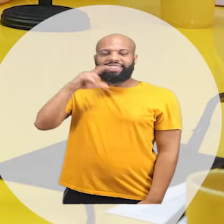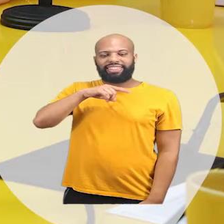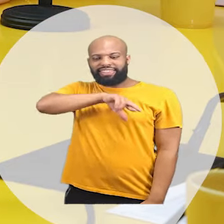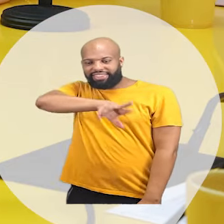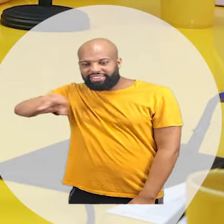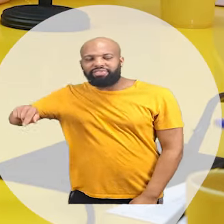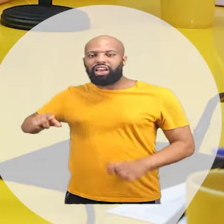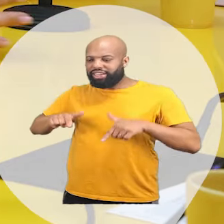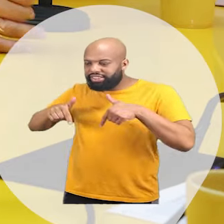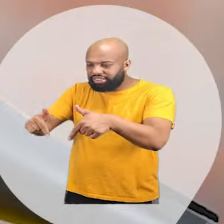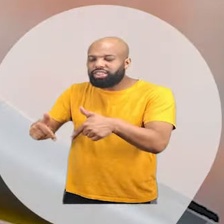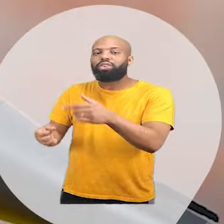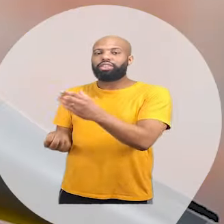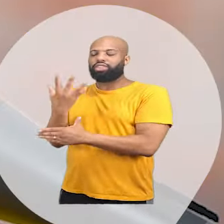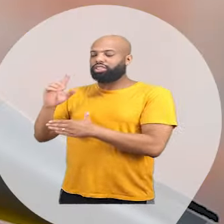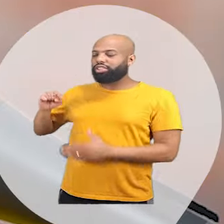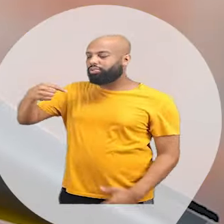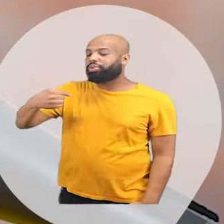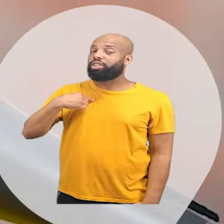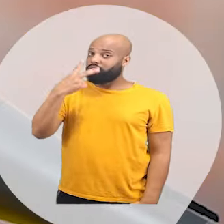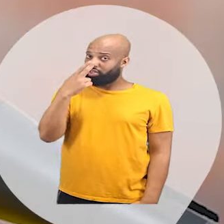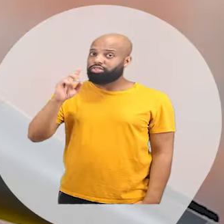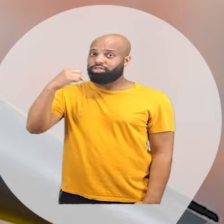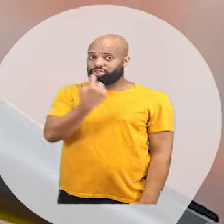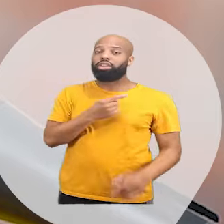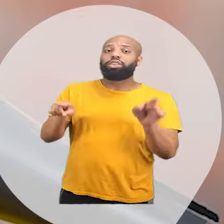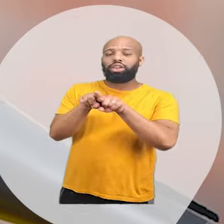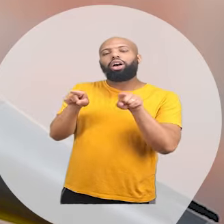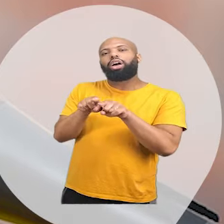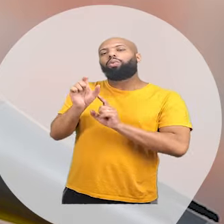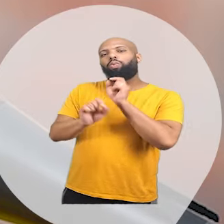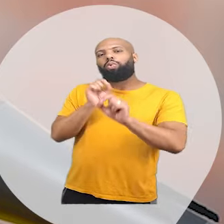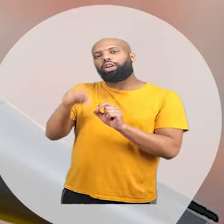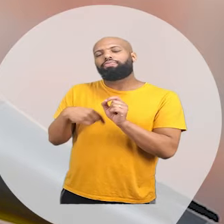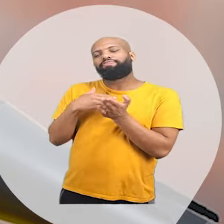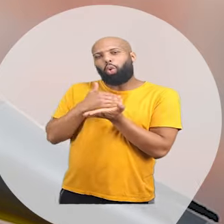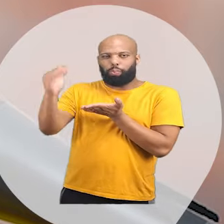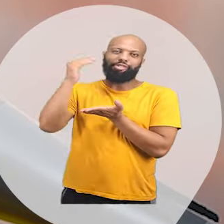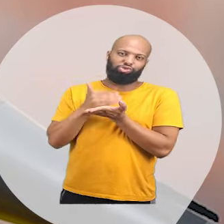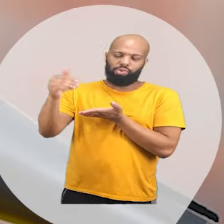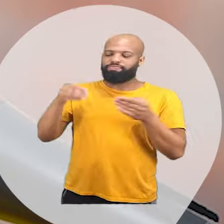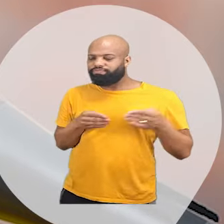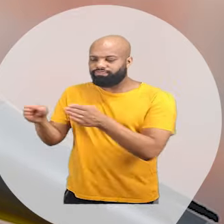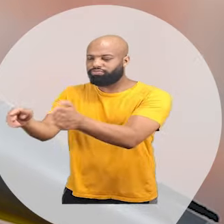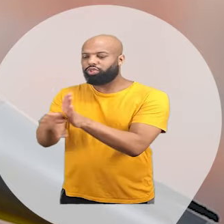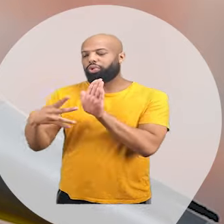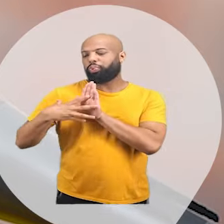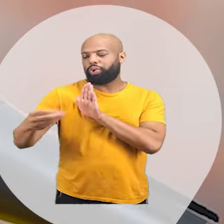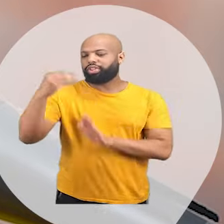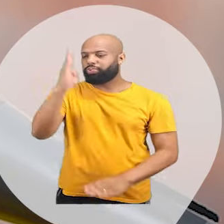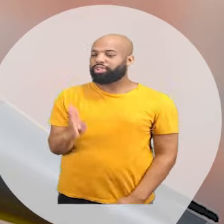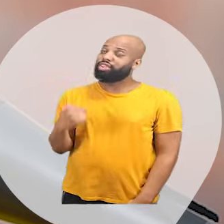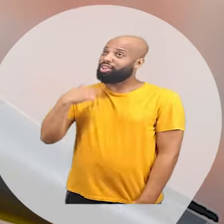Existem várias iniciativas que surgiram depois eu acho que a gente foi um precursor desse modelo no